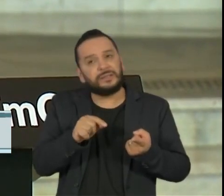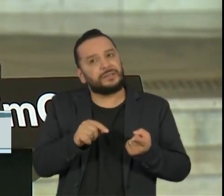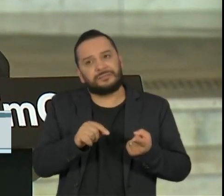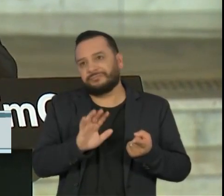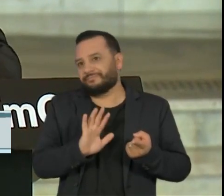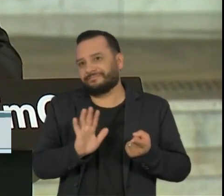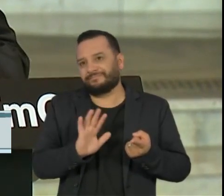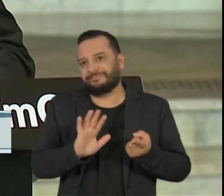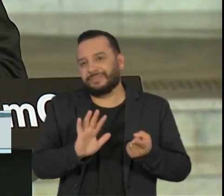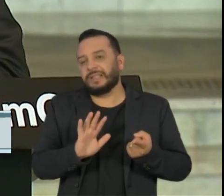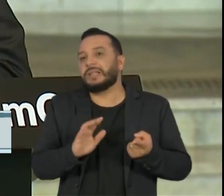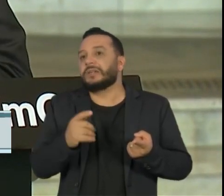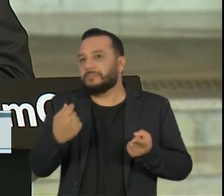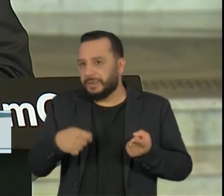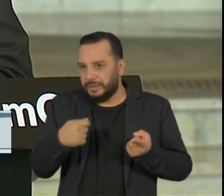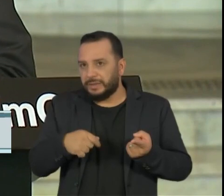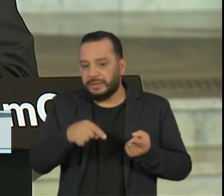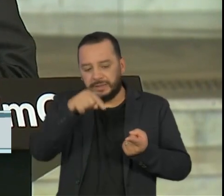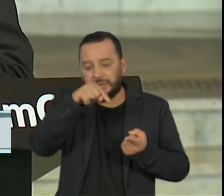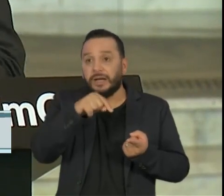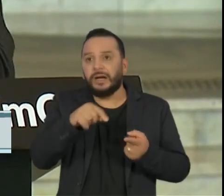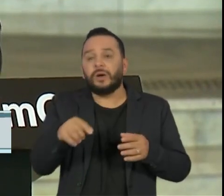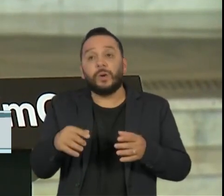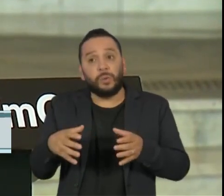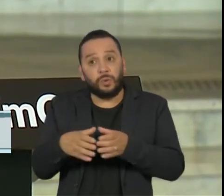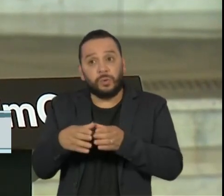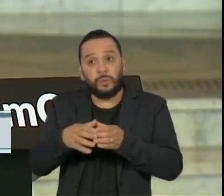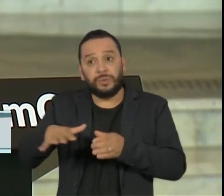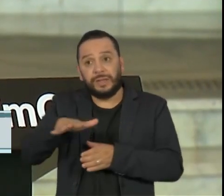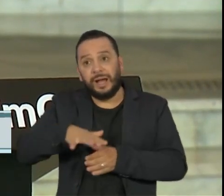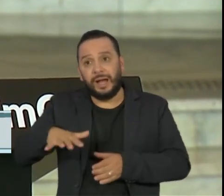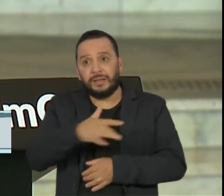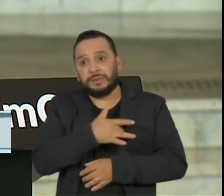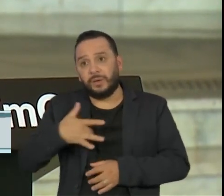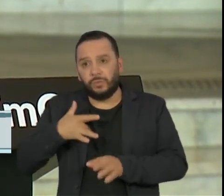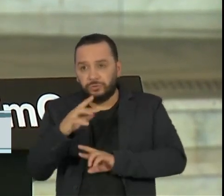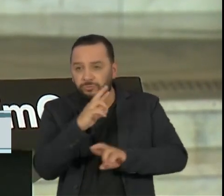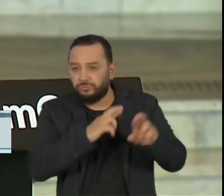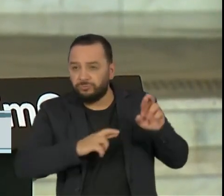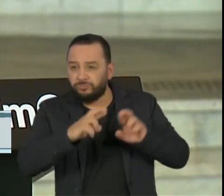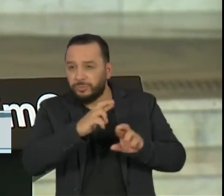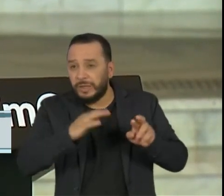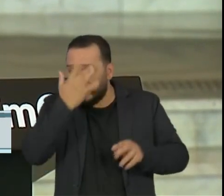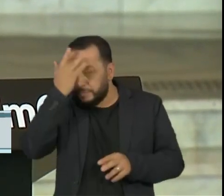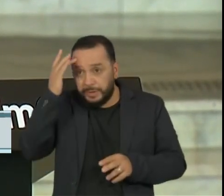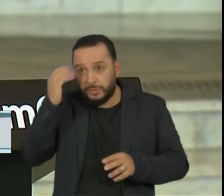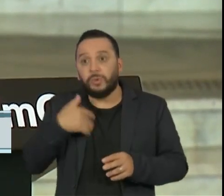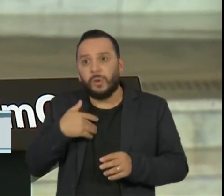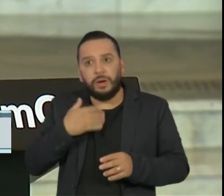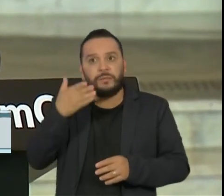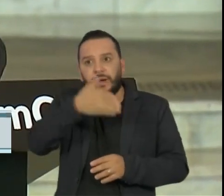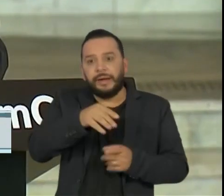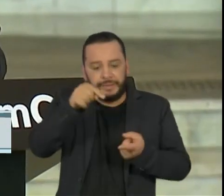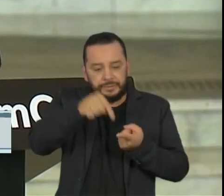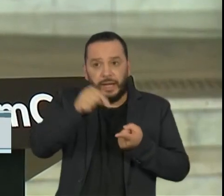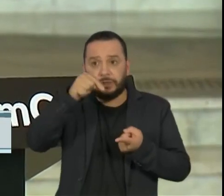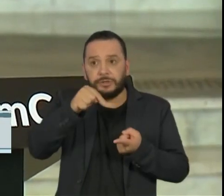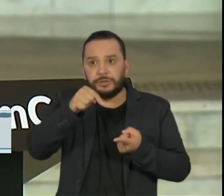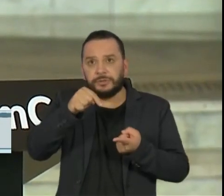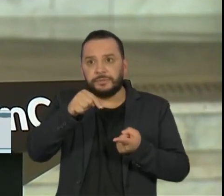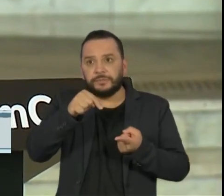à vigilância em saúde. Quer dizer, quando a pessoa vai fazer o teste, é a oportunidade de ouro de